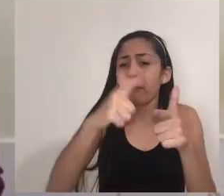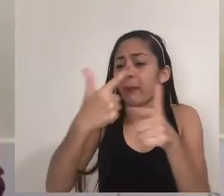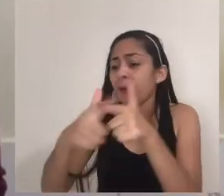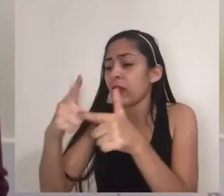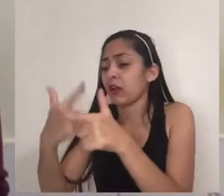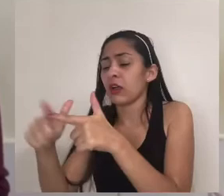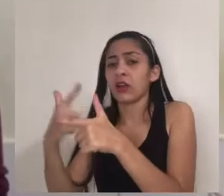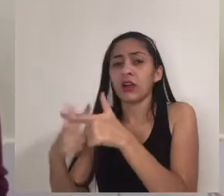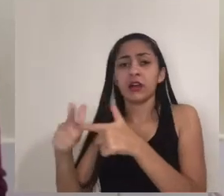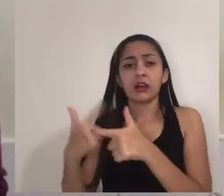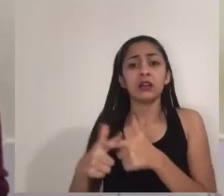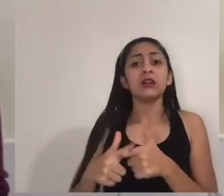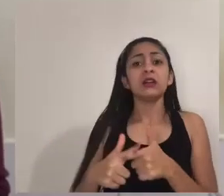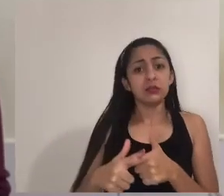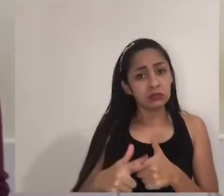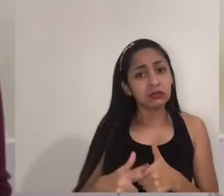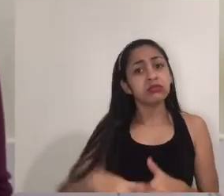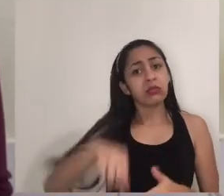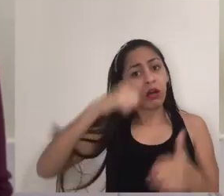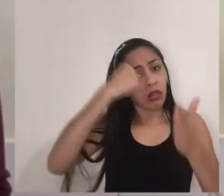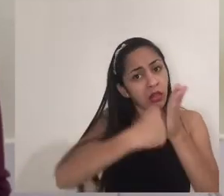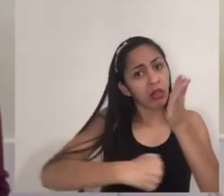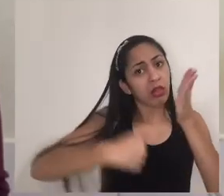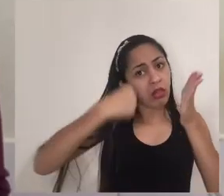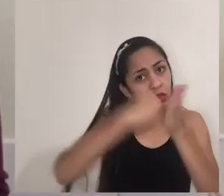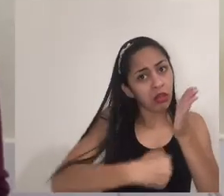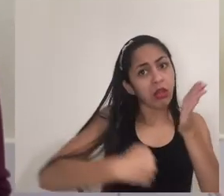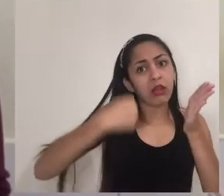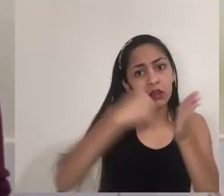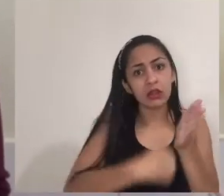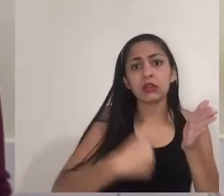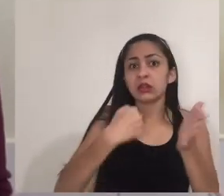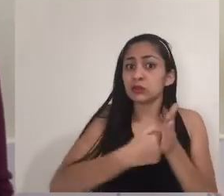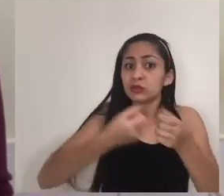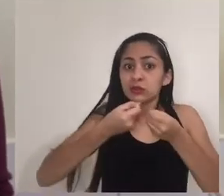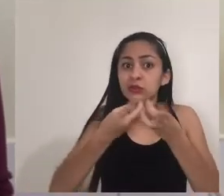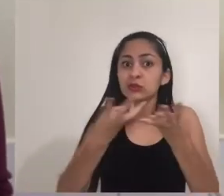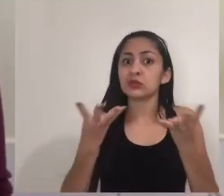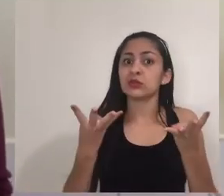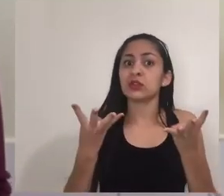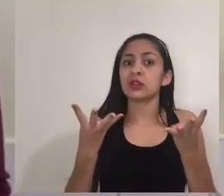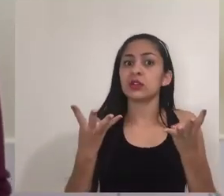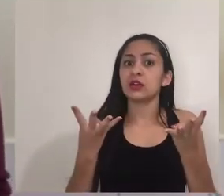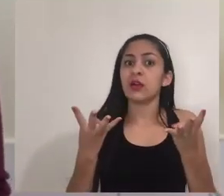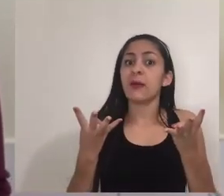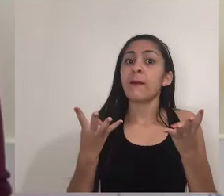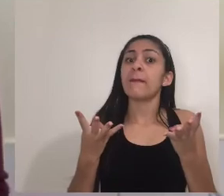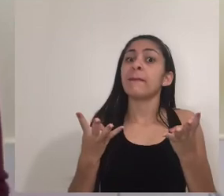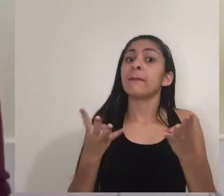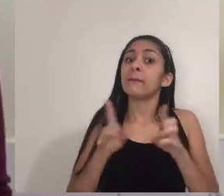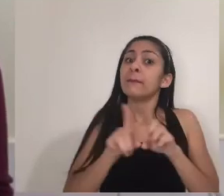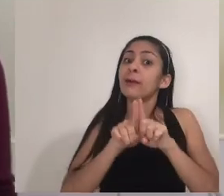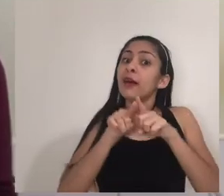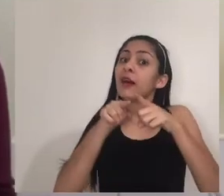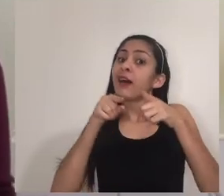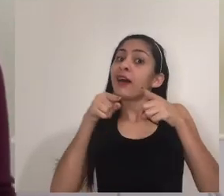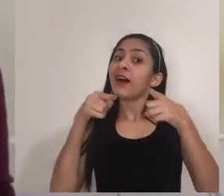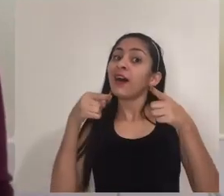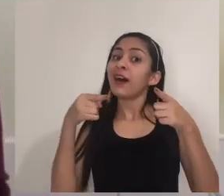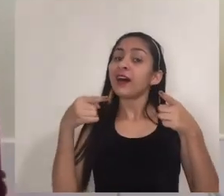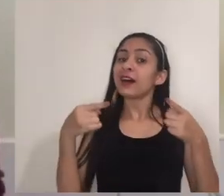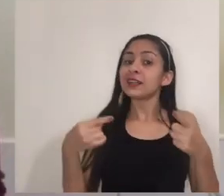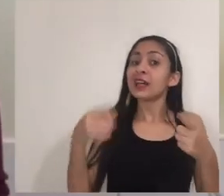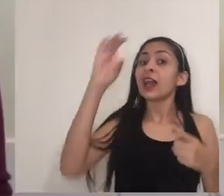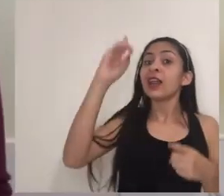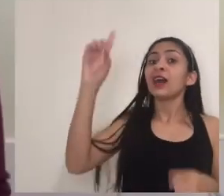família, enfim. Nós temos muitas dificuldades e muitas lutas para enfrentar, mas são justamente através dessas lutas